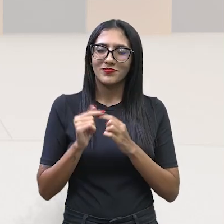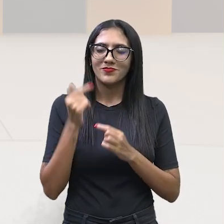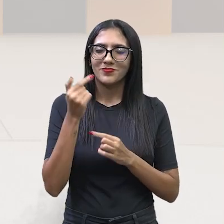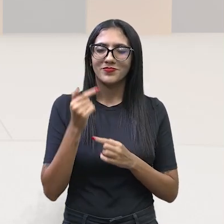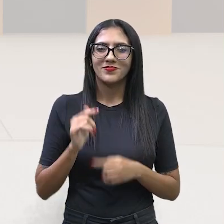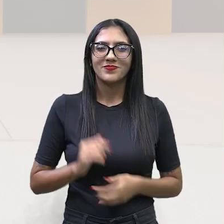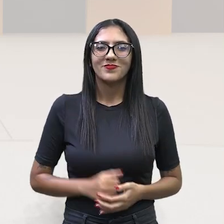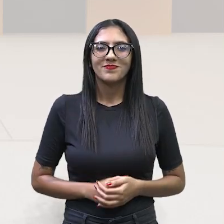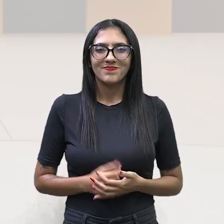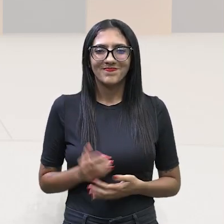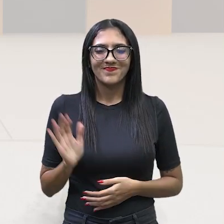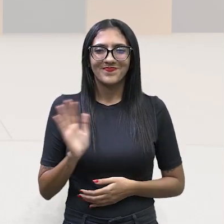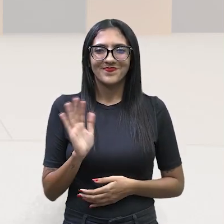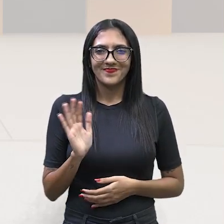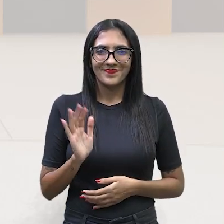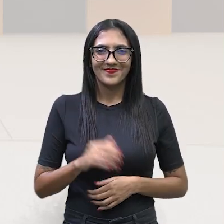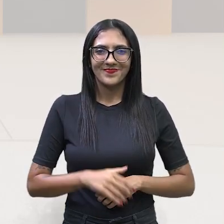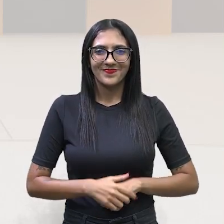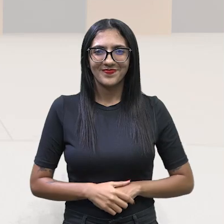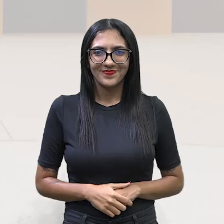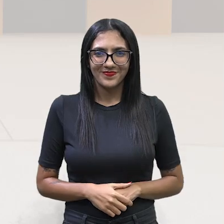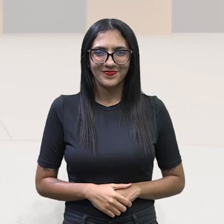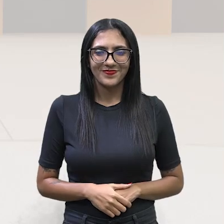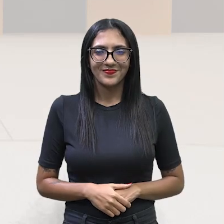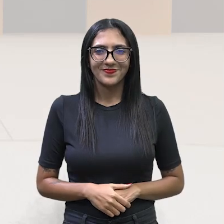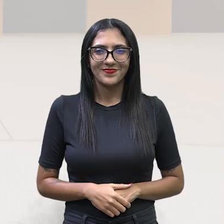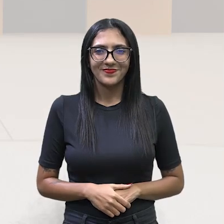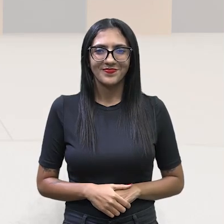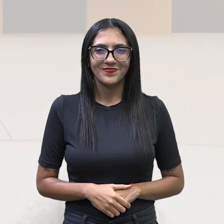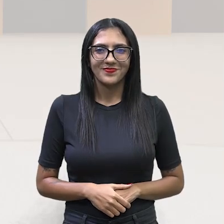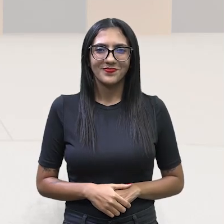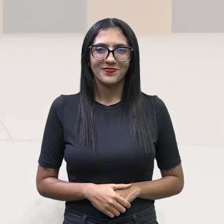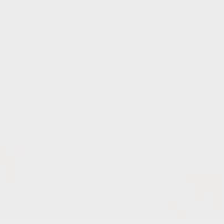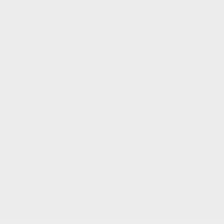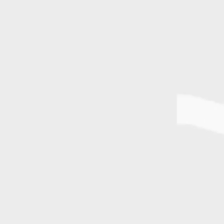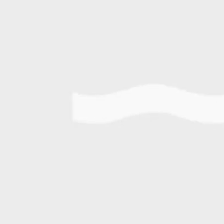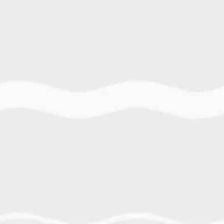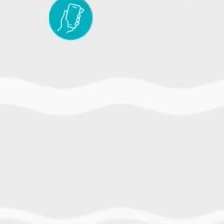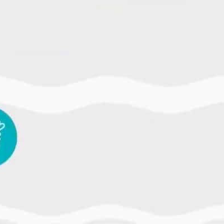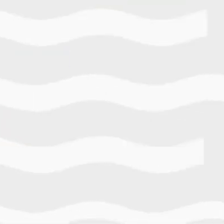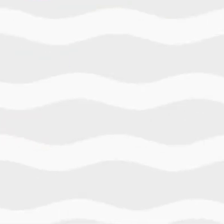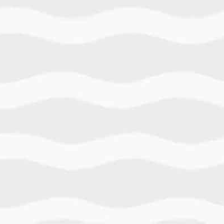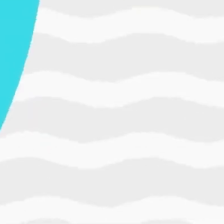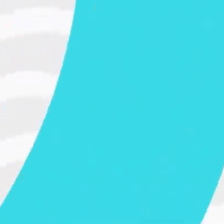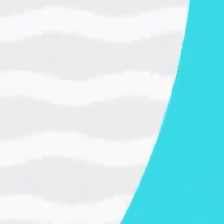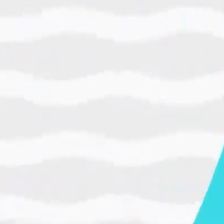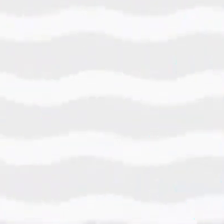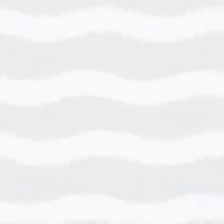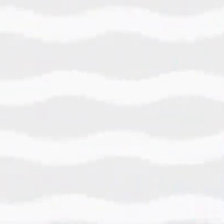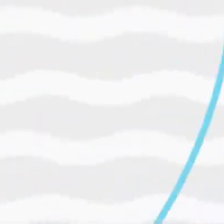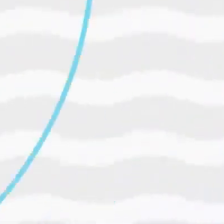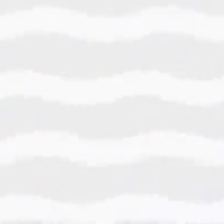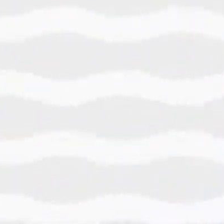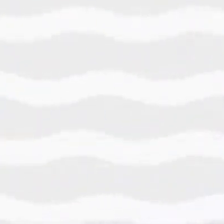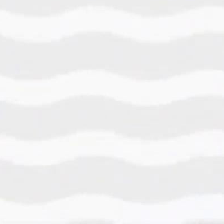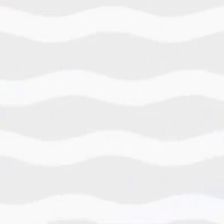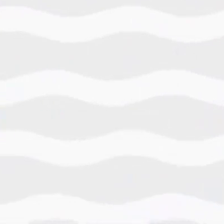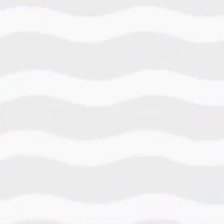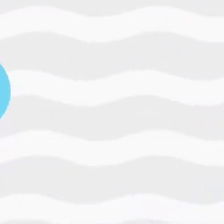encontro. Meus queridos alunos, muito obrigado e até o nosso próximo encontro.